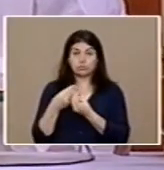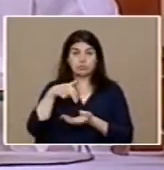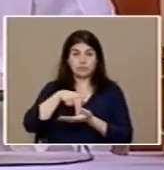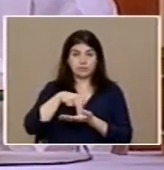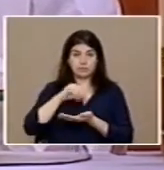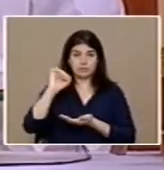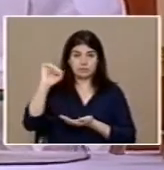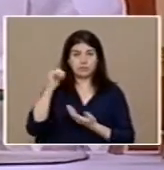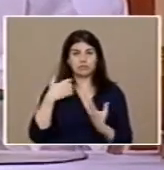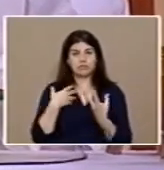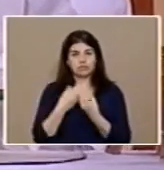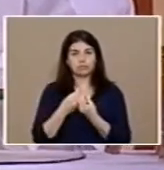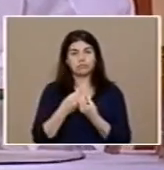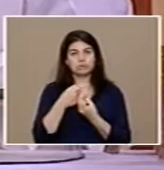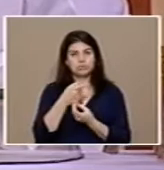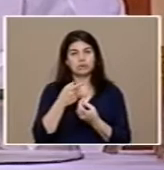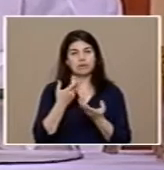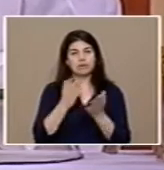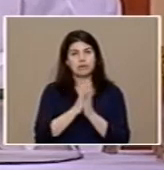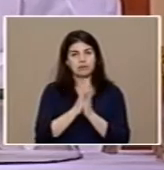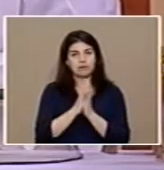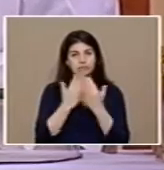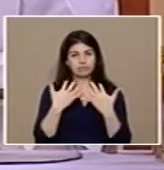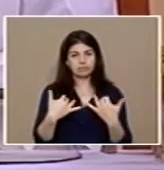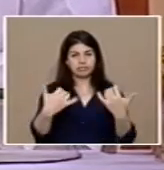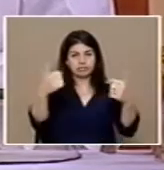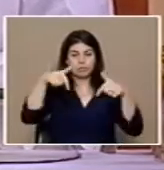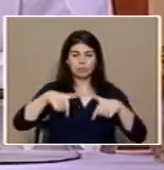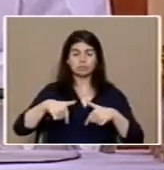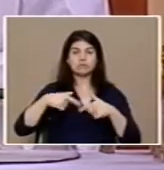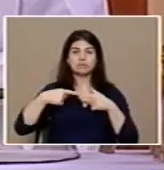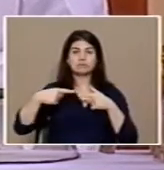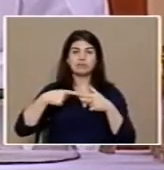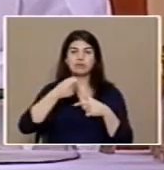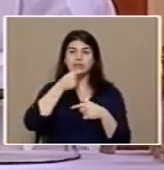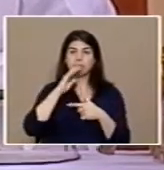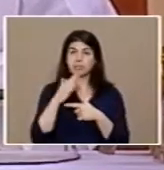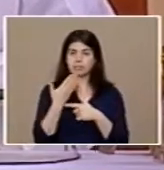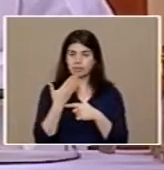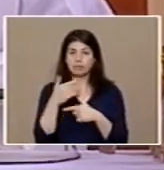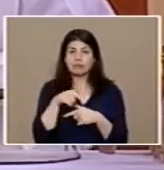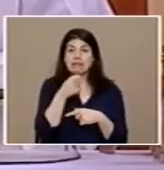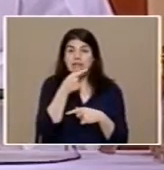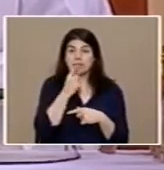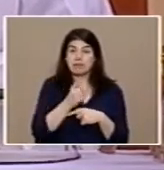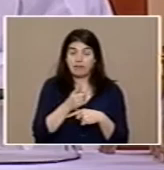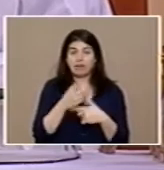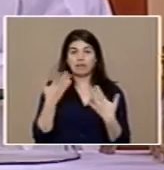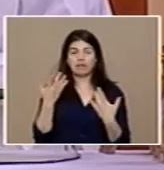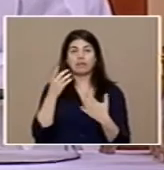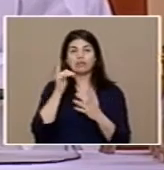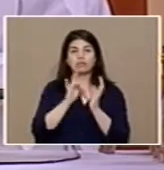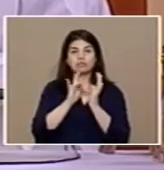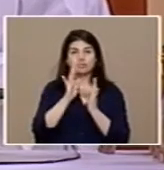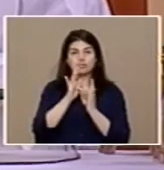vossa presença em comunhão com toda a igreja ao celebrarmos o primeiro dia da semana em que nosso senhor Jesus Cristo Ressuscitou